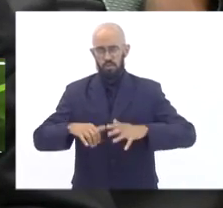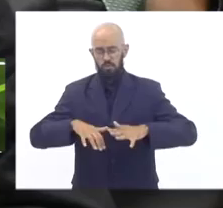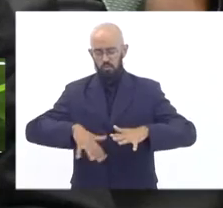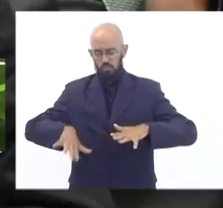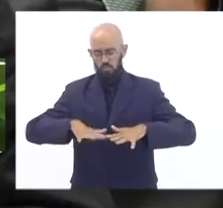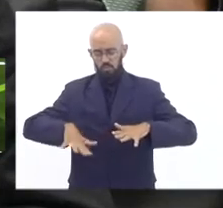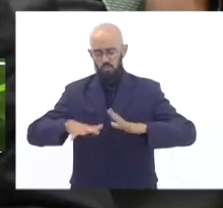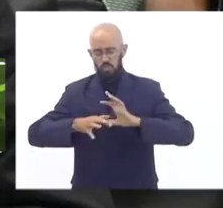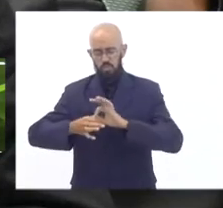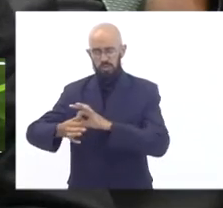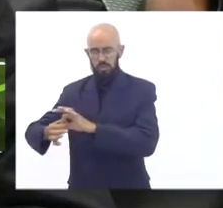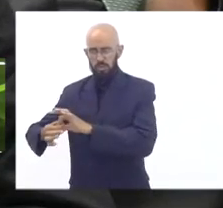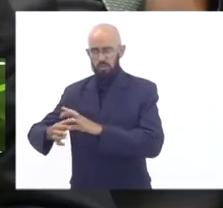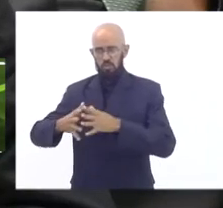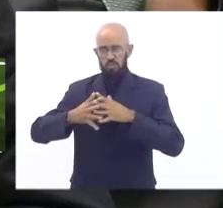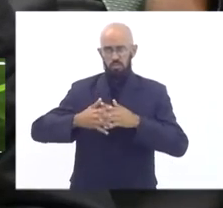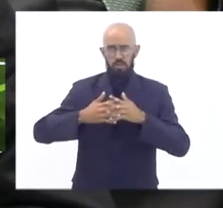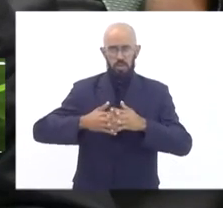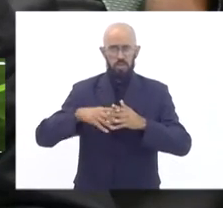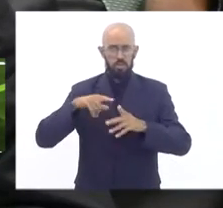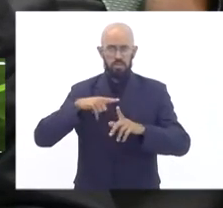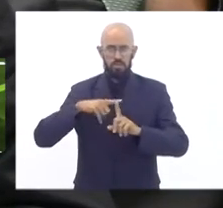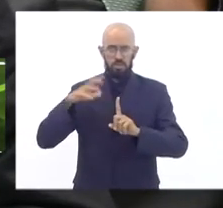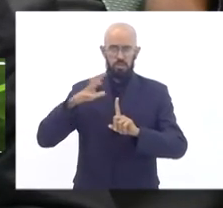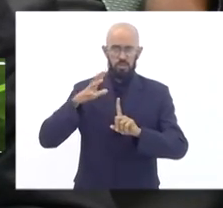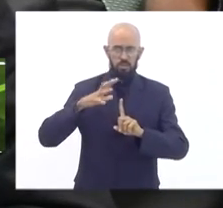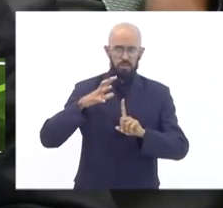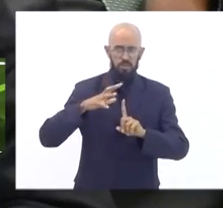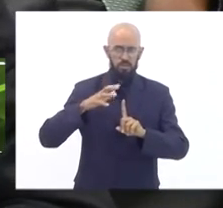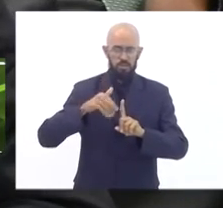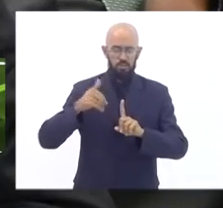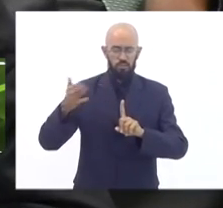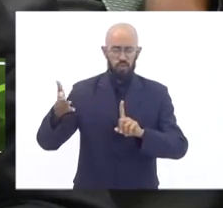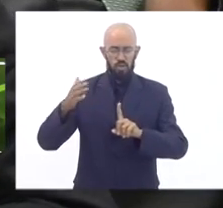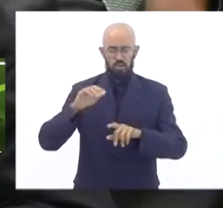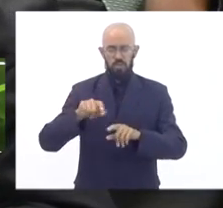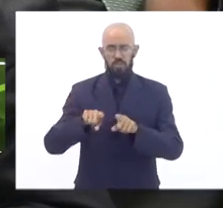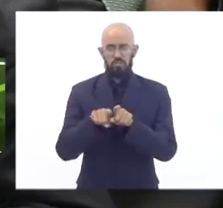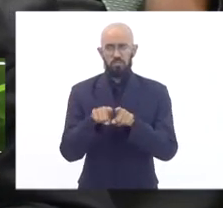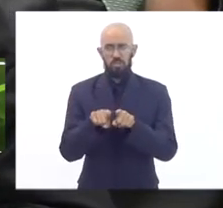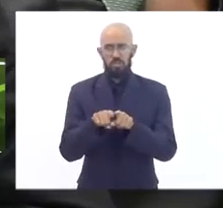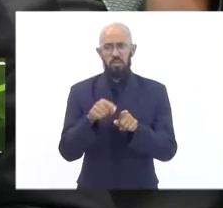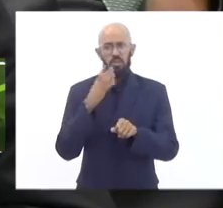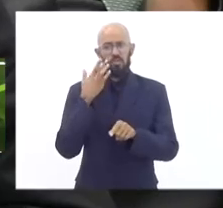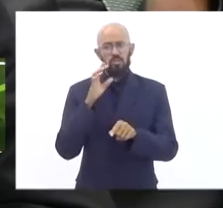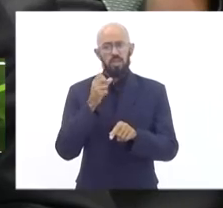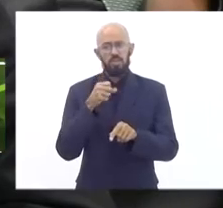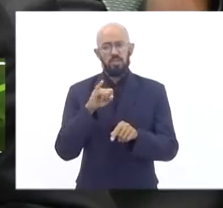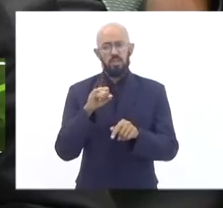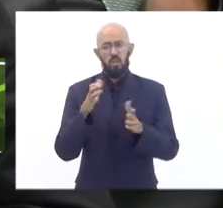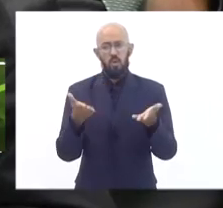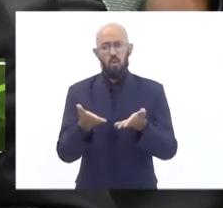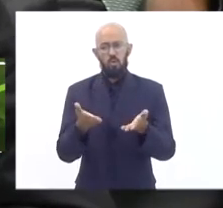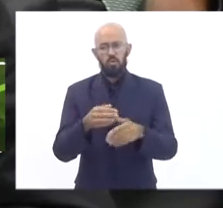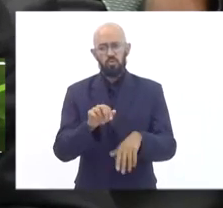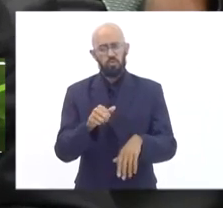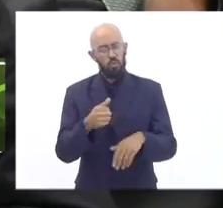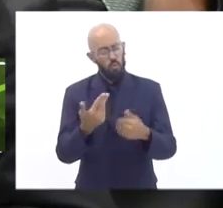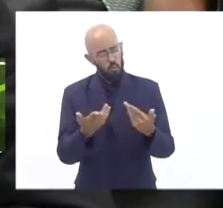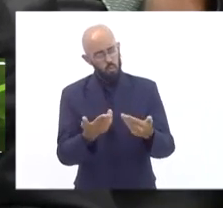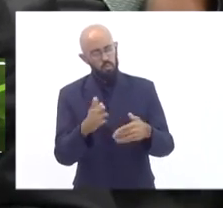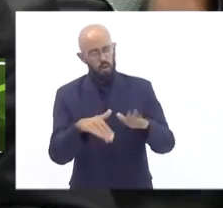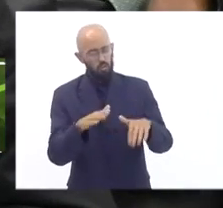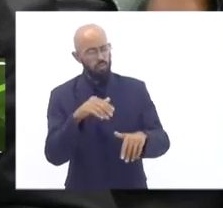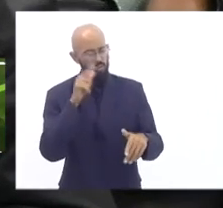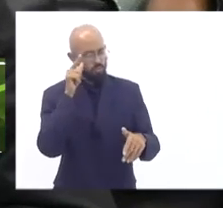Nós temos muitas interferências externas. Então, eu não sei se hoje, deputada Lucinha, ou uma outra oportunidade, eu posso